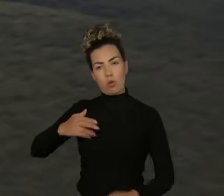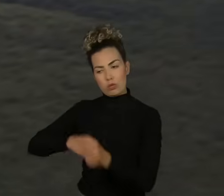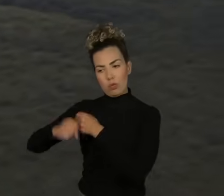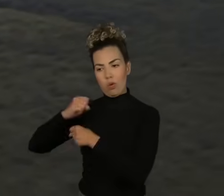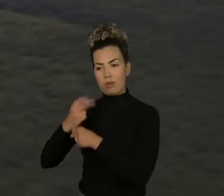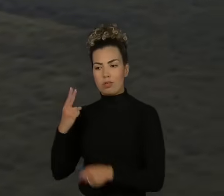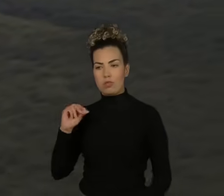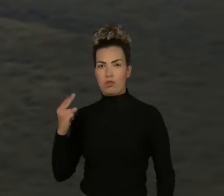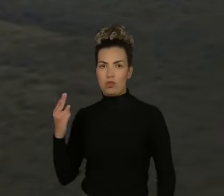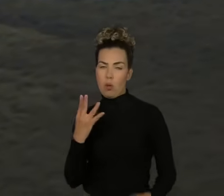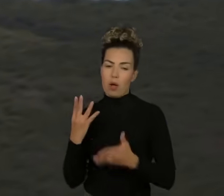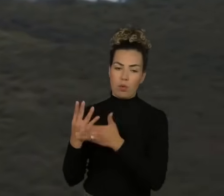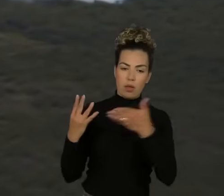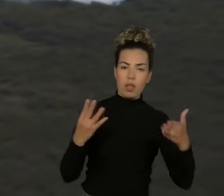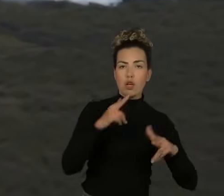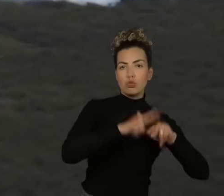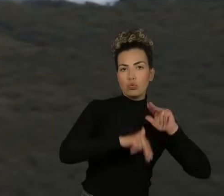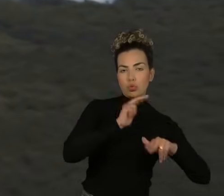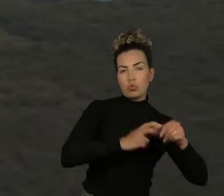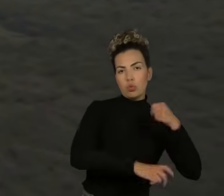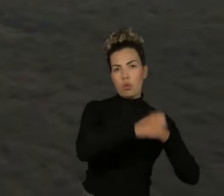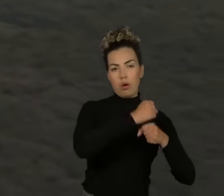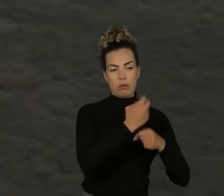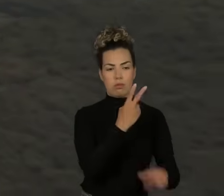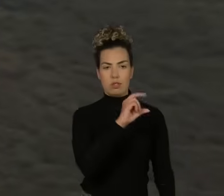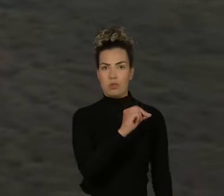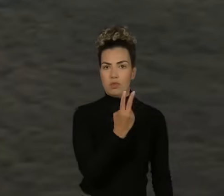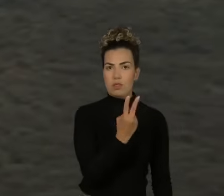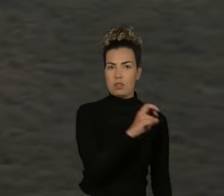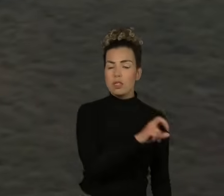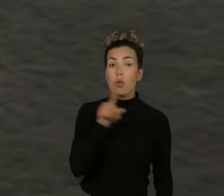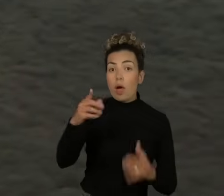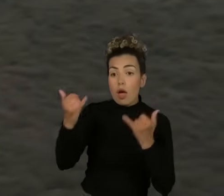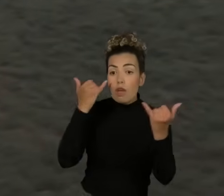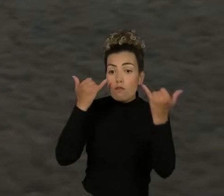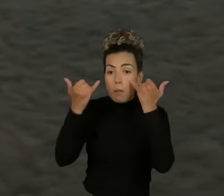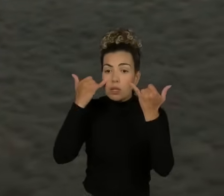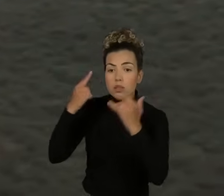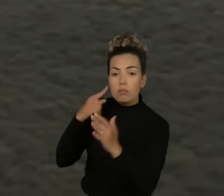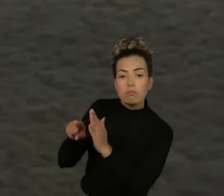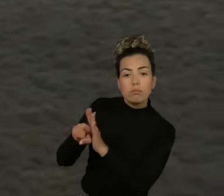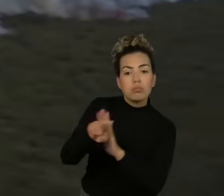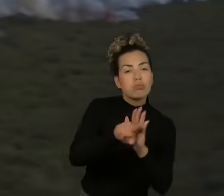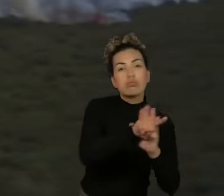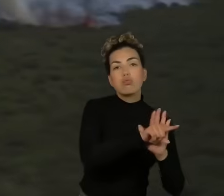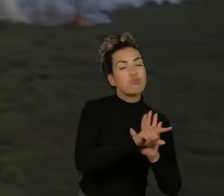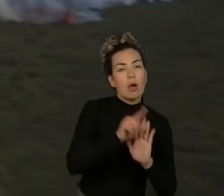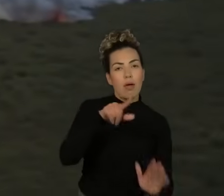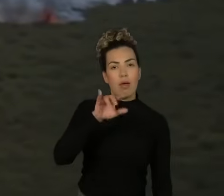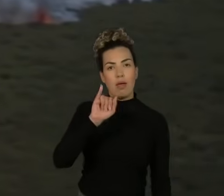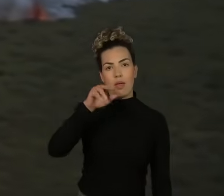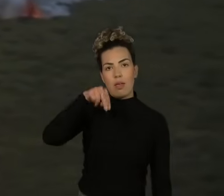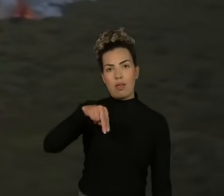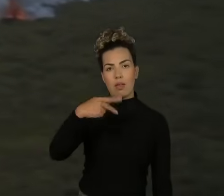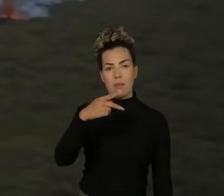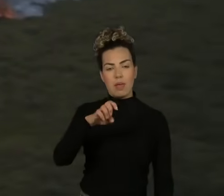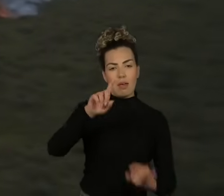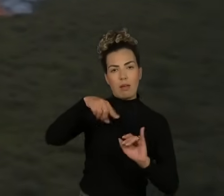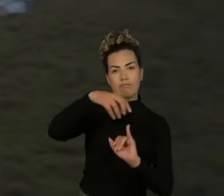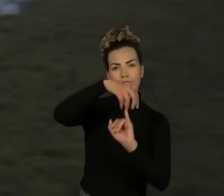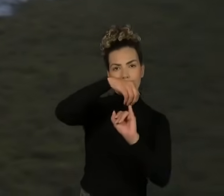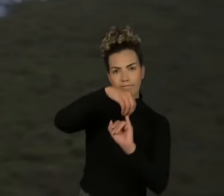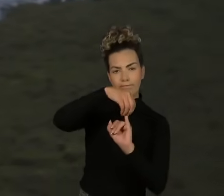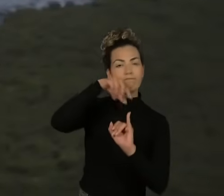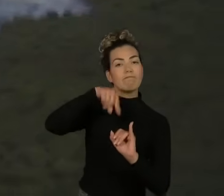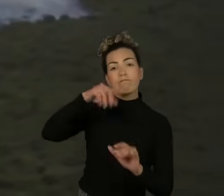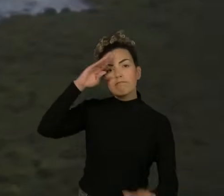a julho de 2025. Os dados são do sistema DETER do INPE, Instituto Nacional de